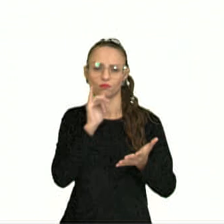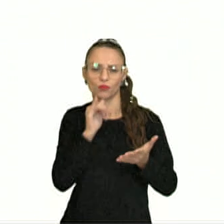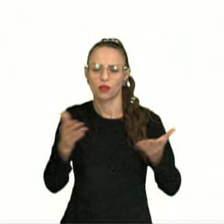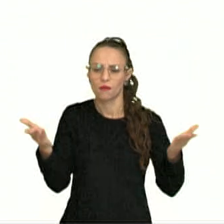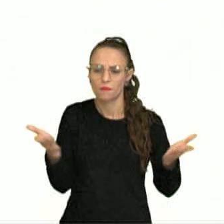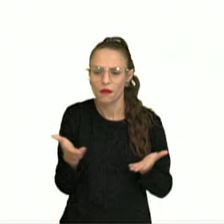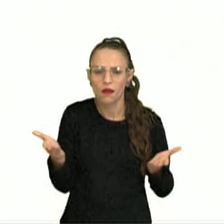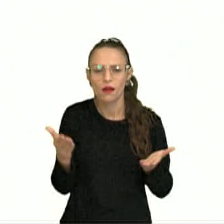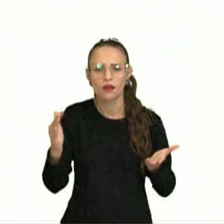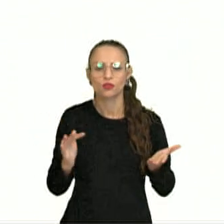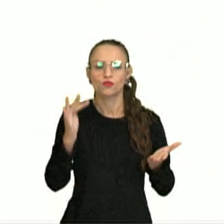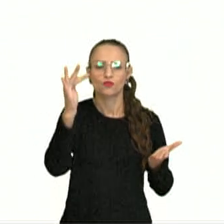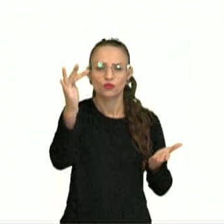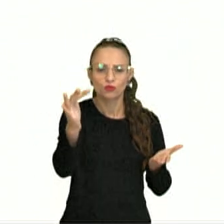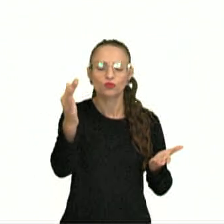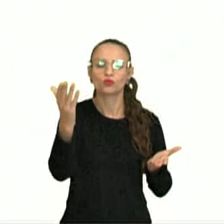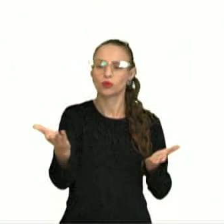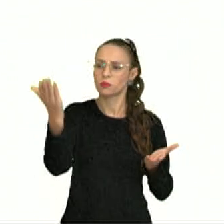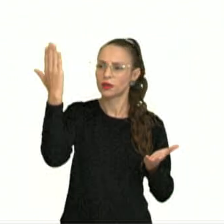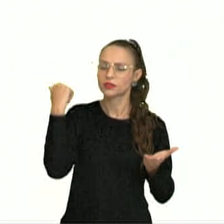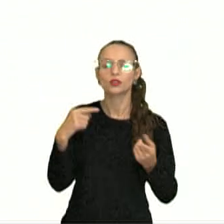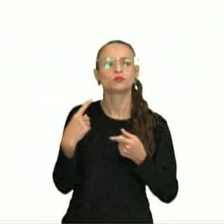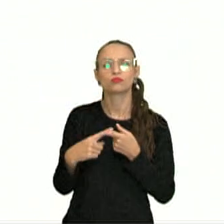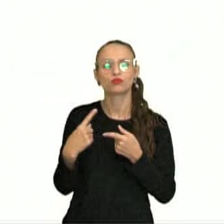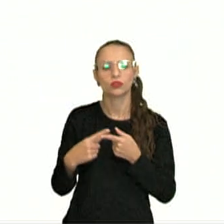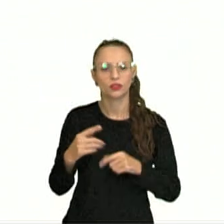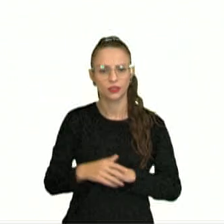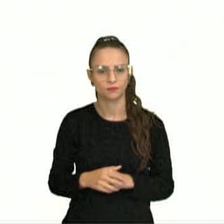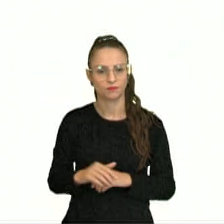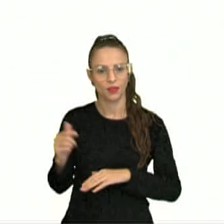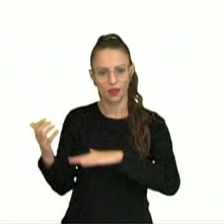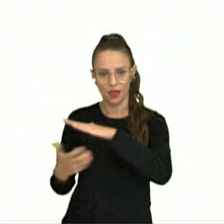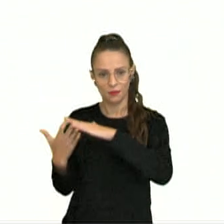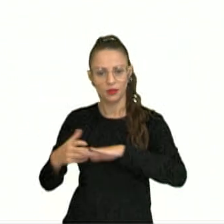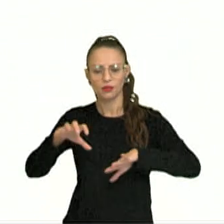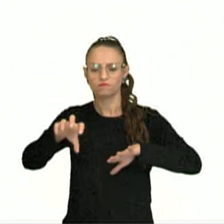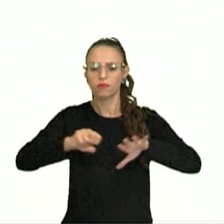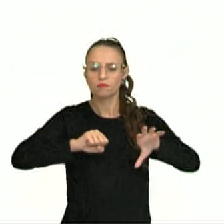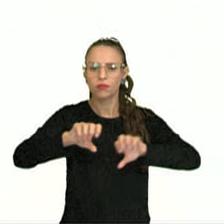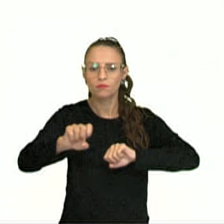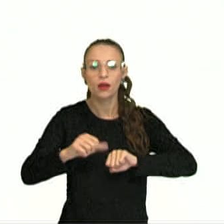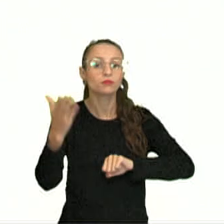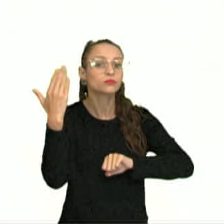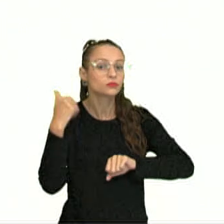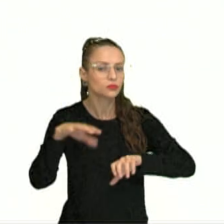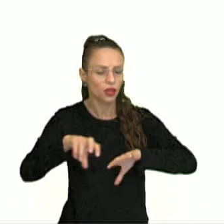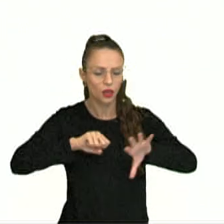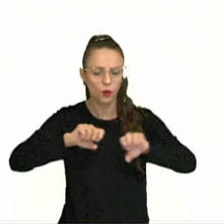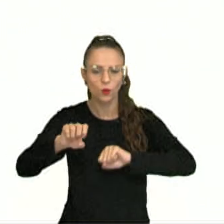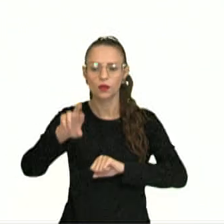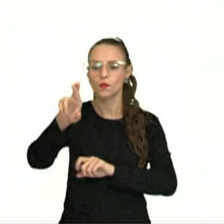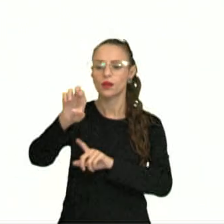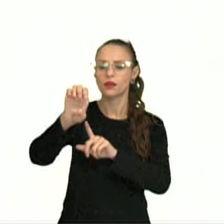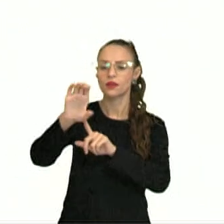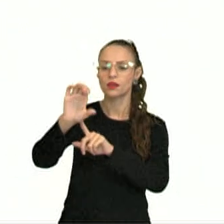Nos trechos abaixo, observe aqui. A Conlurb recolheu no primeiro dia do ano